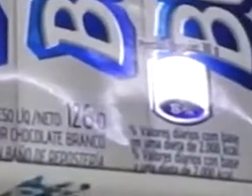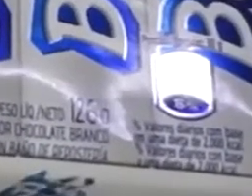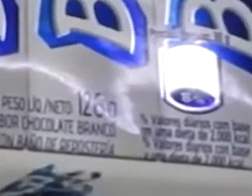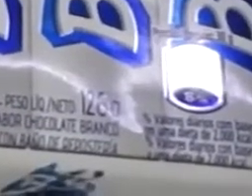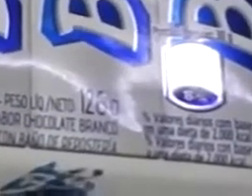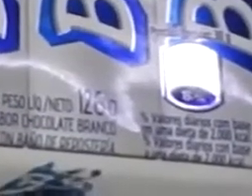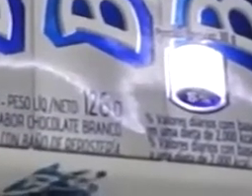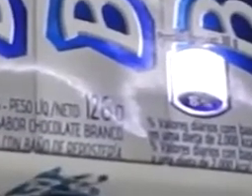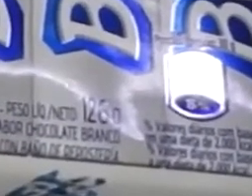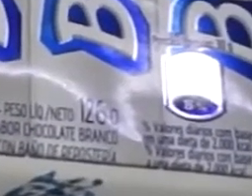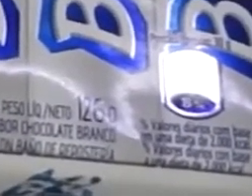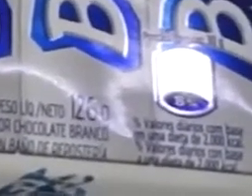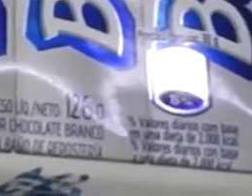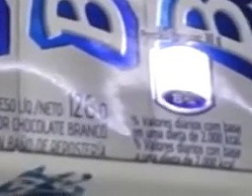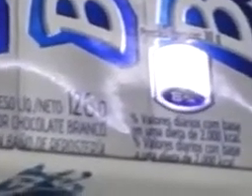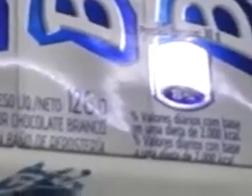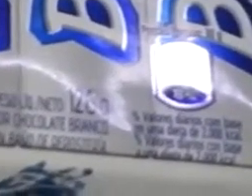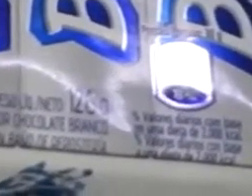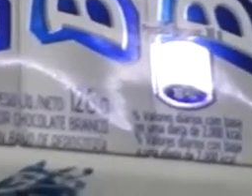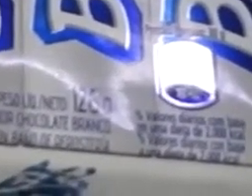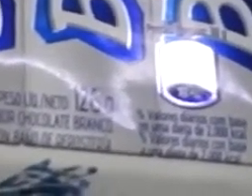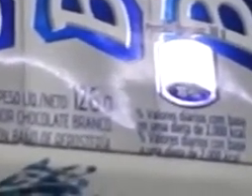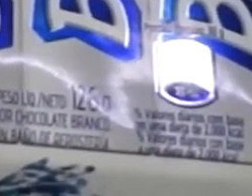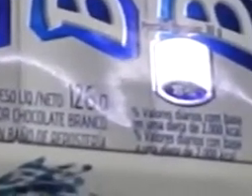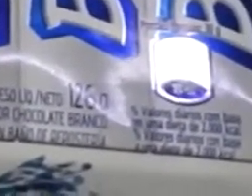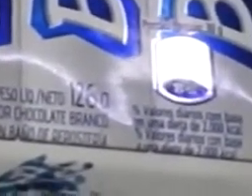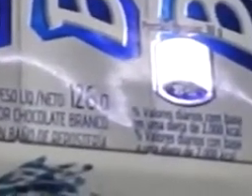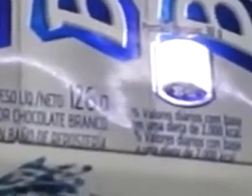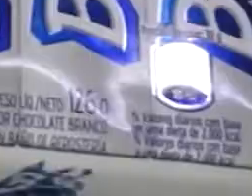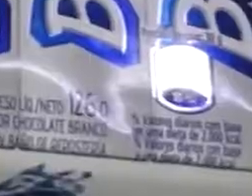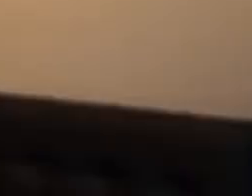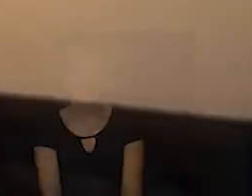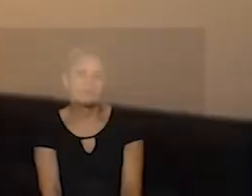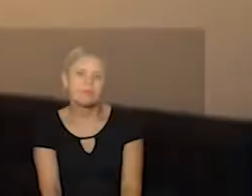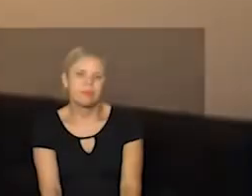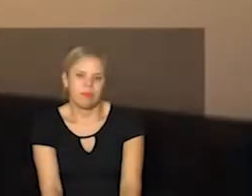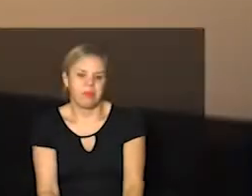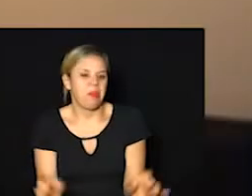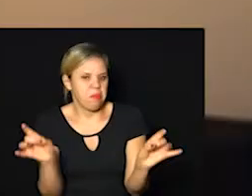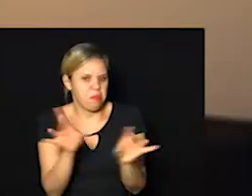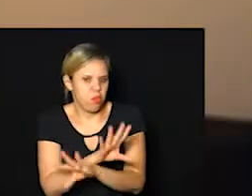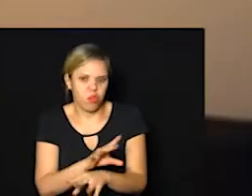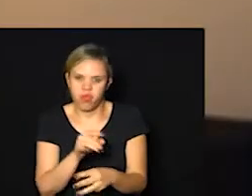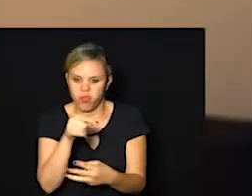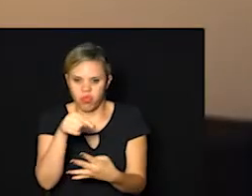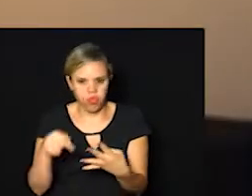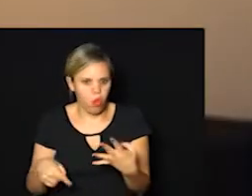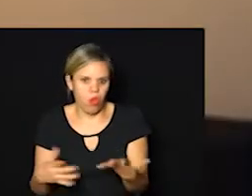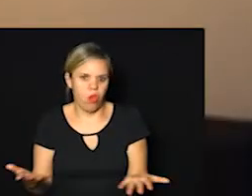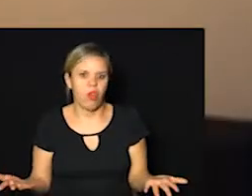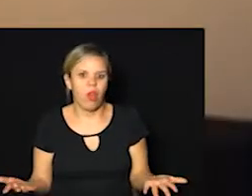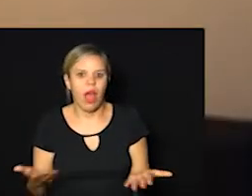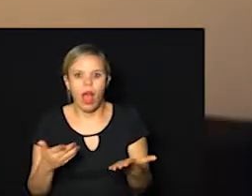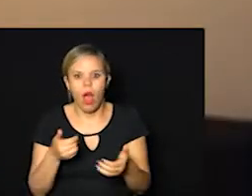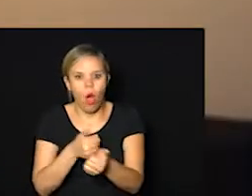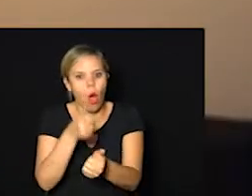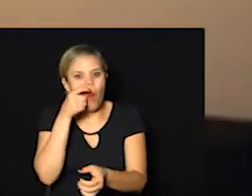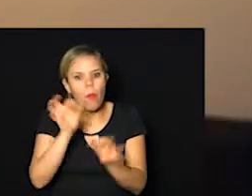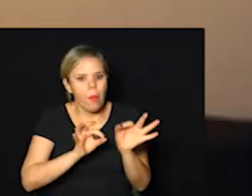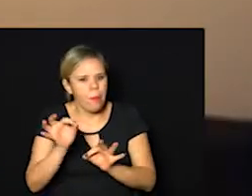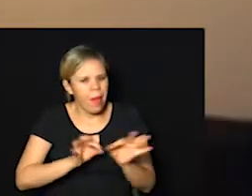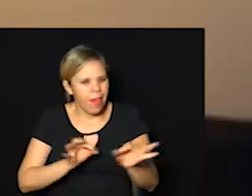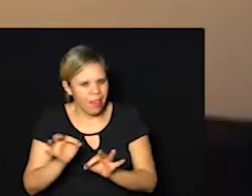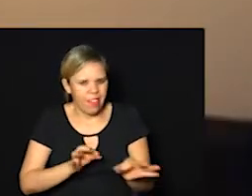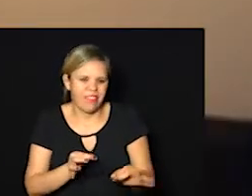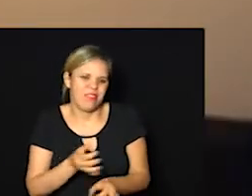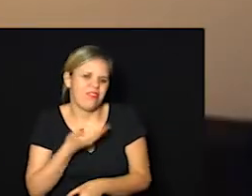o chocolate ao leite. Você pode usar o amargo se quiser. Pronto, só isso. Agora acompanhe o modo de